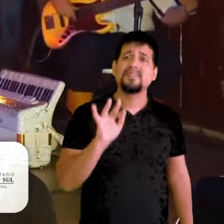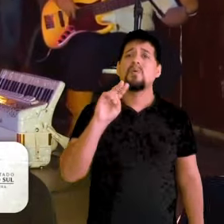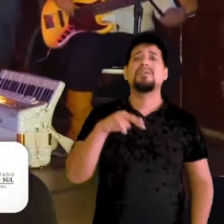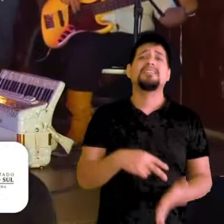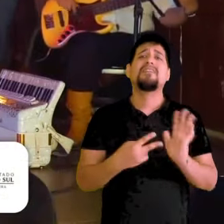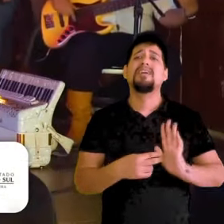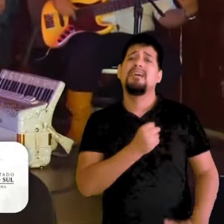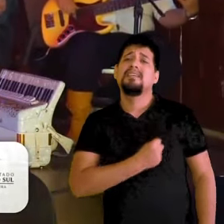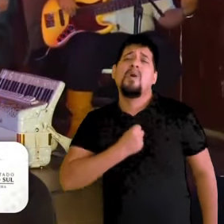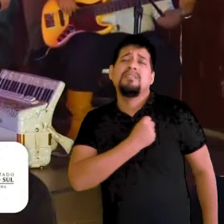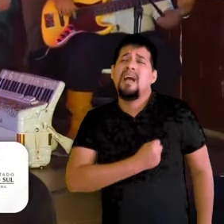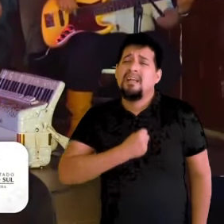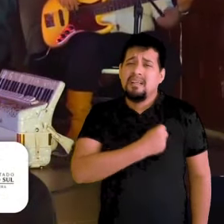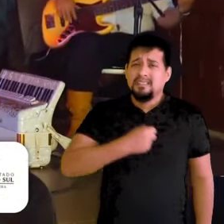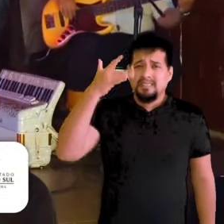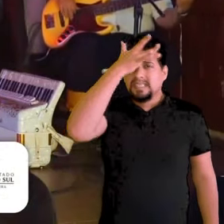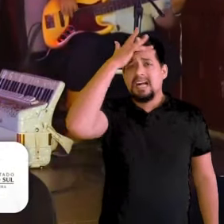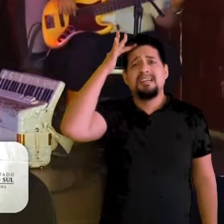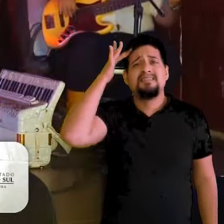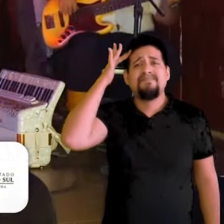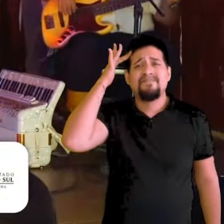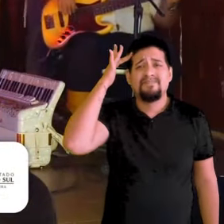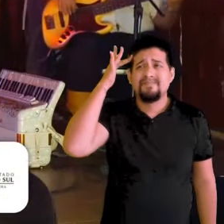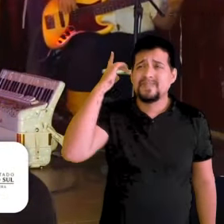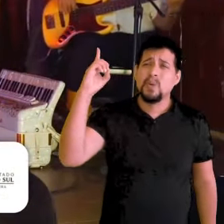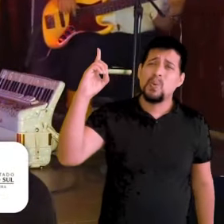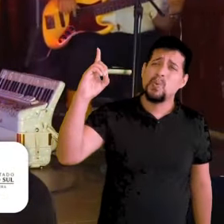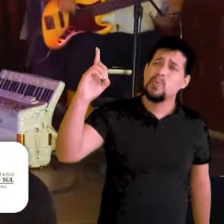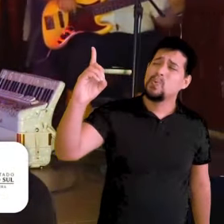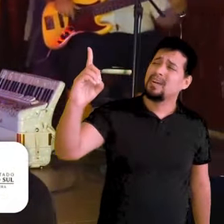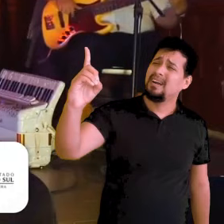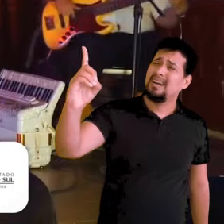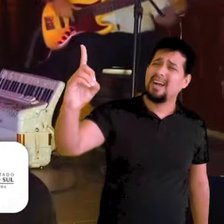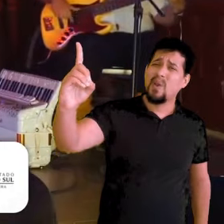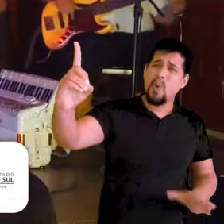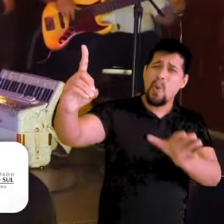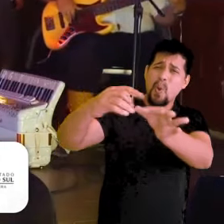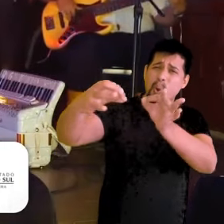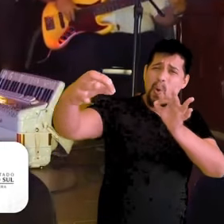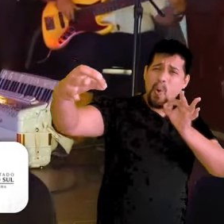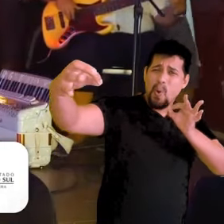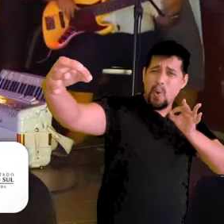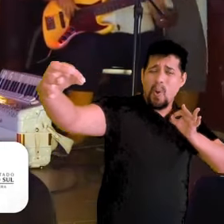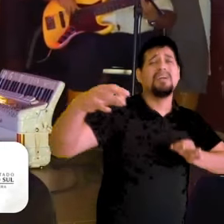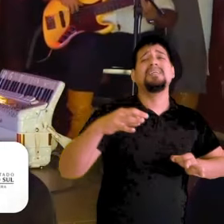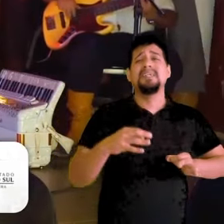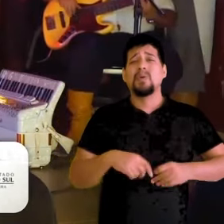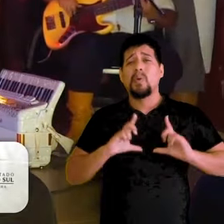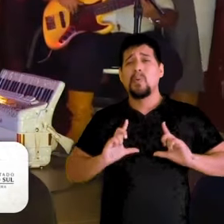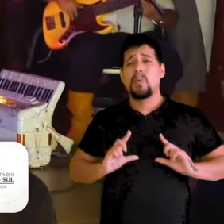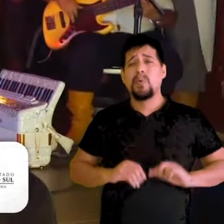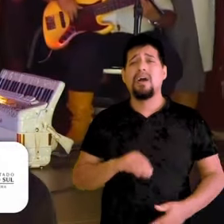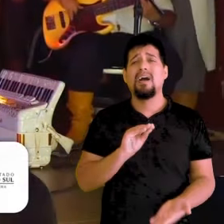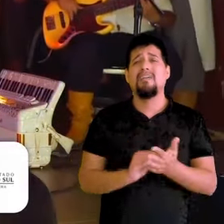sabe o que é ter saudade de alguém que longe está. O que alivia